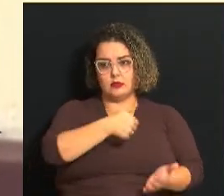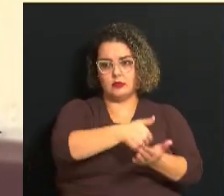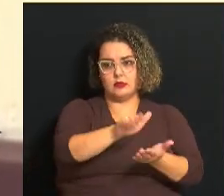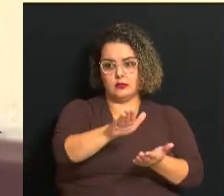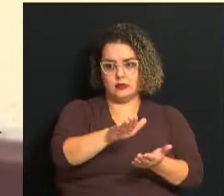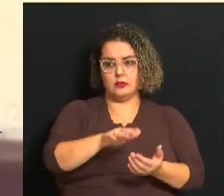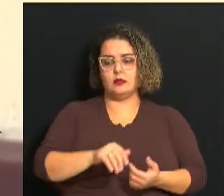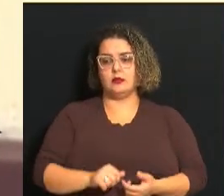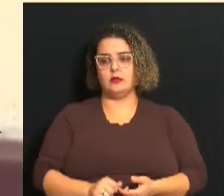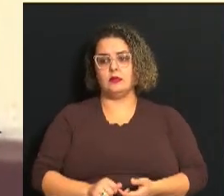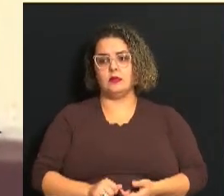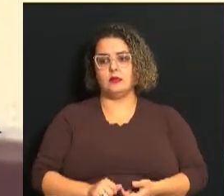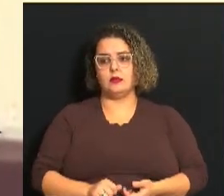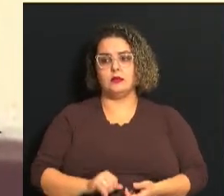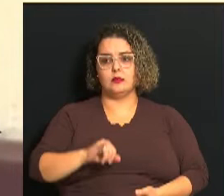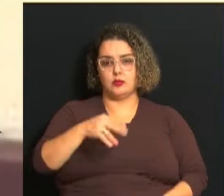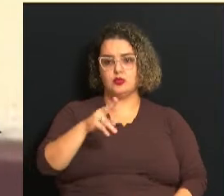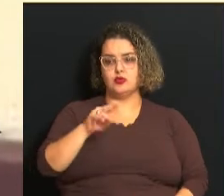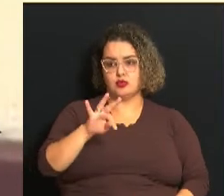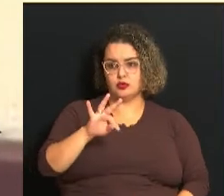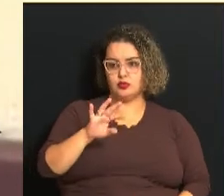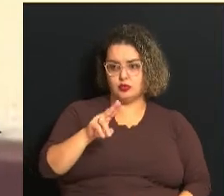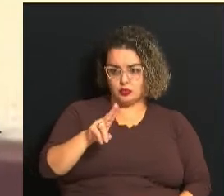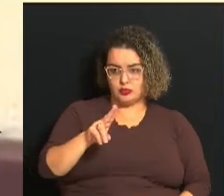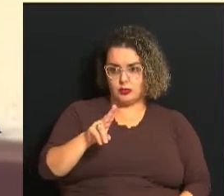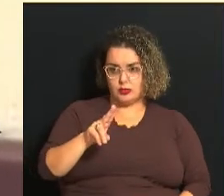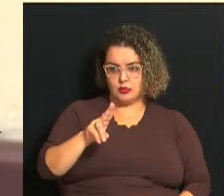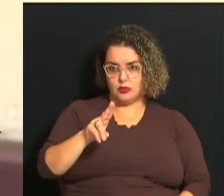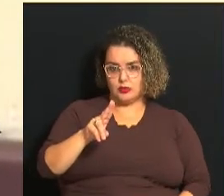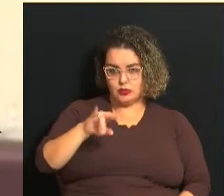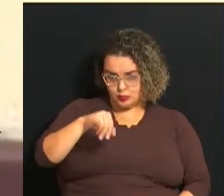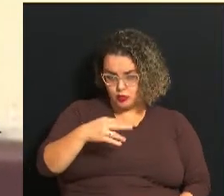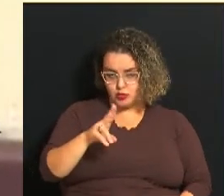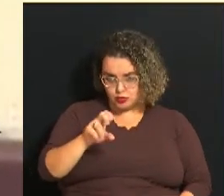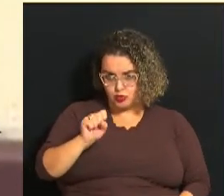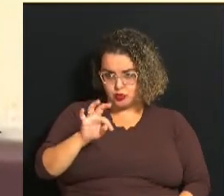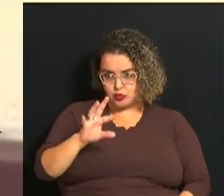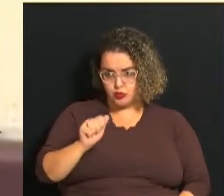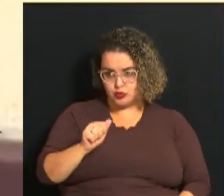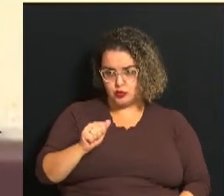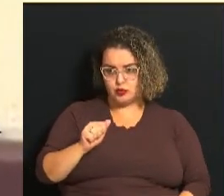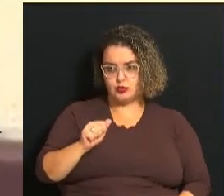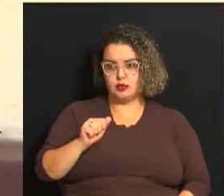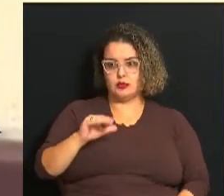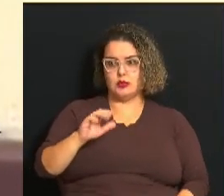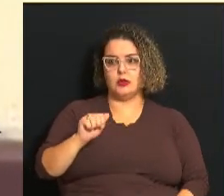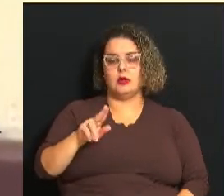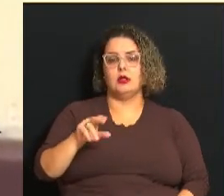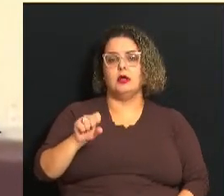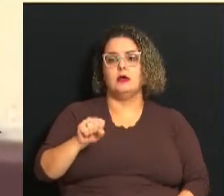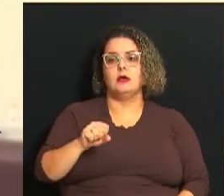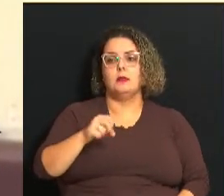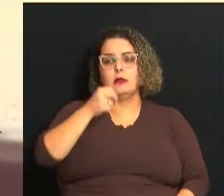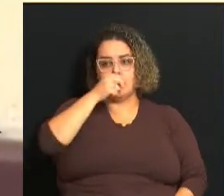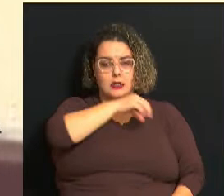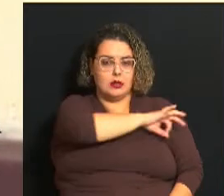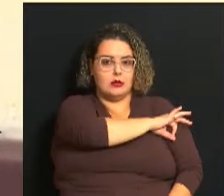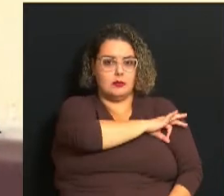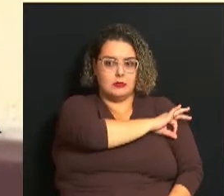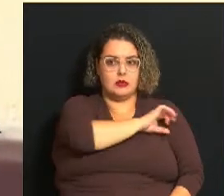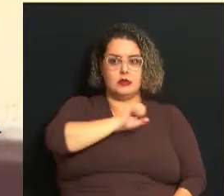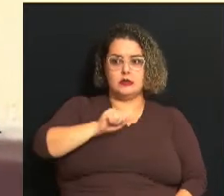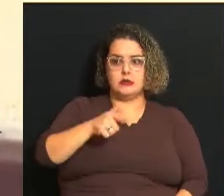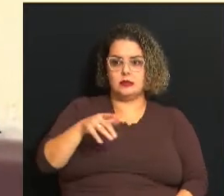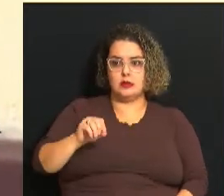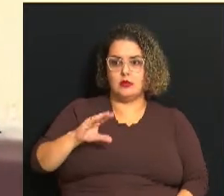por justa causa né ela coloca em justa causa da Prefeitura de São Caetano do Sul denuncia a escola